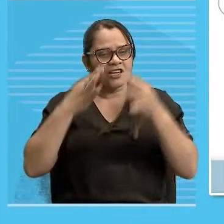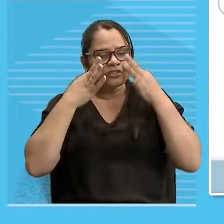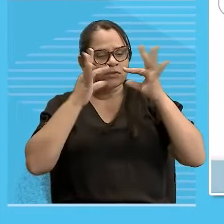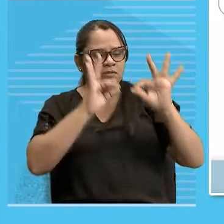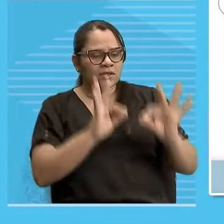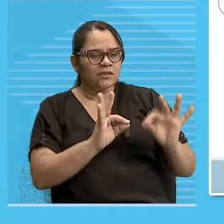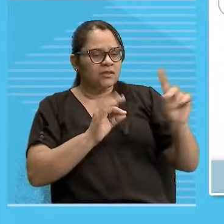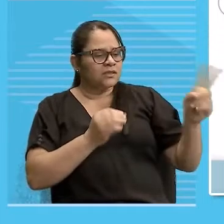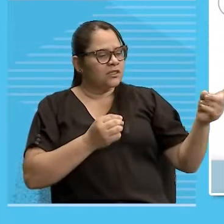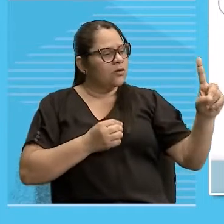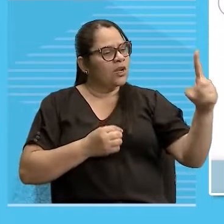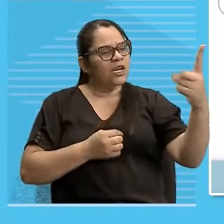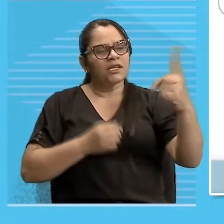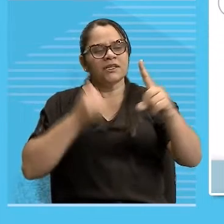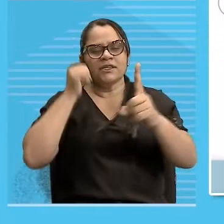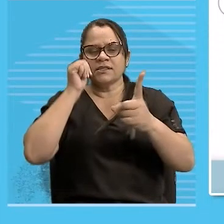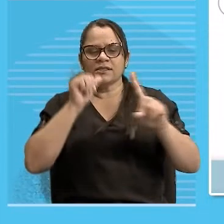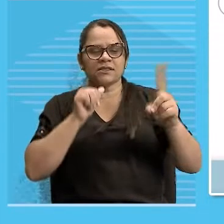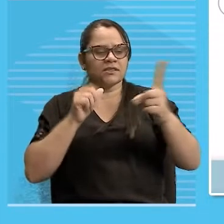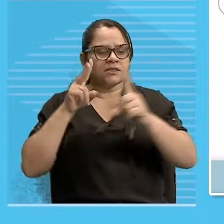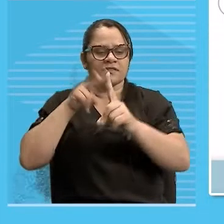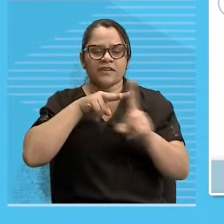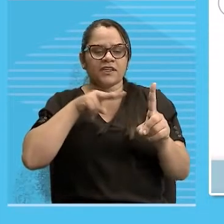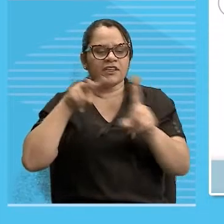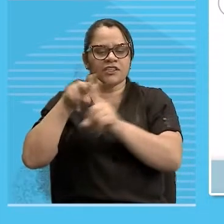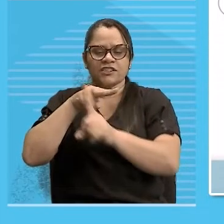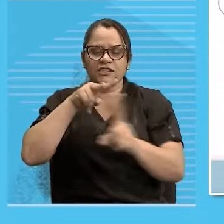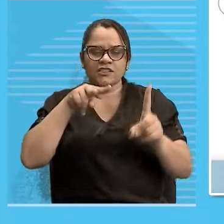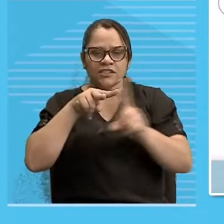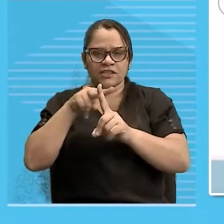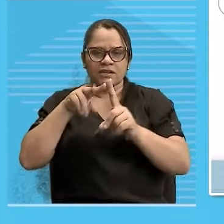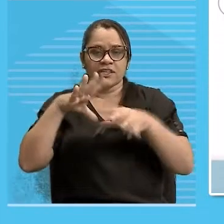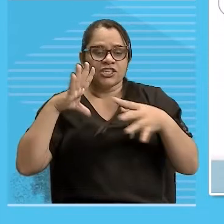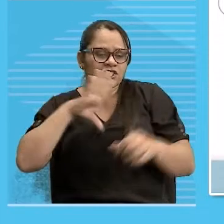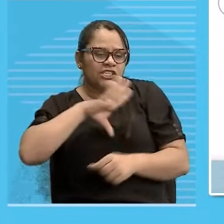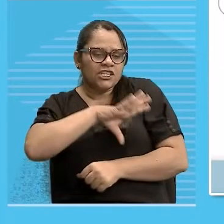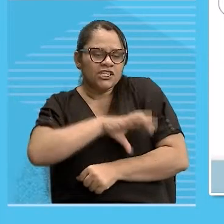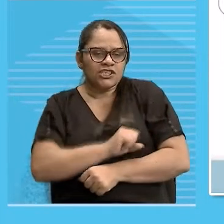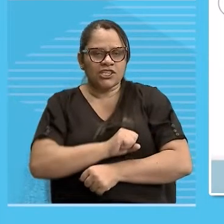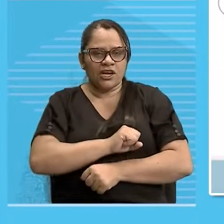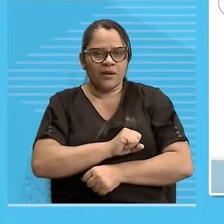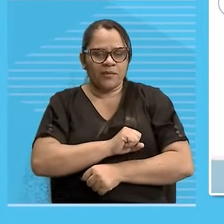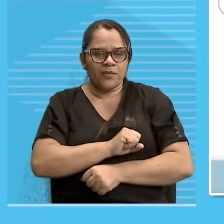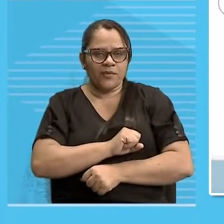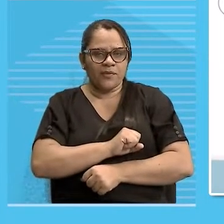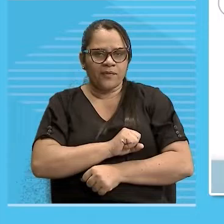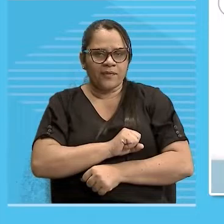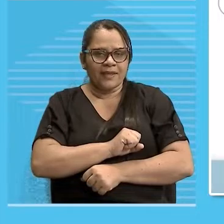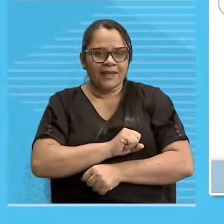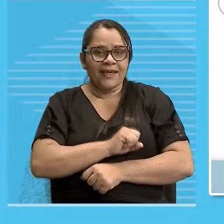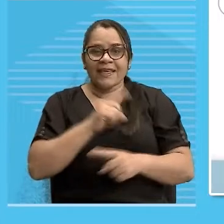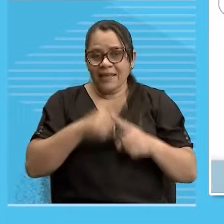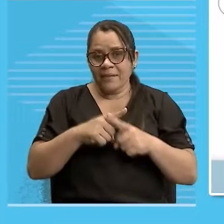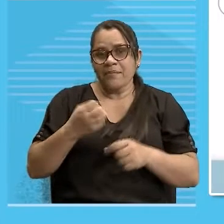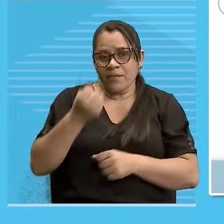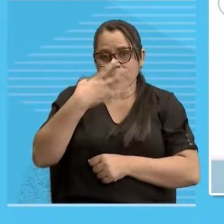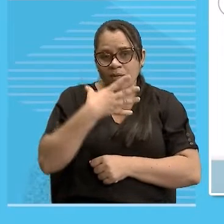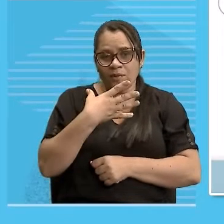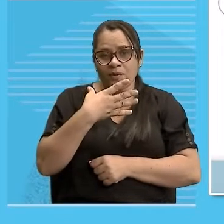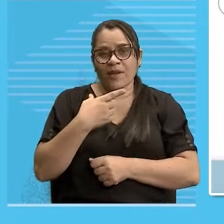atenção. Xiii! Tomou-me paixão. Pudera! Estava diante de meu